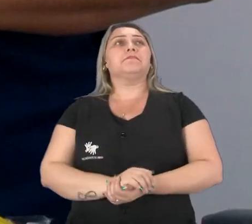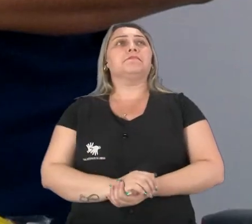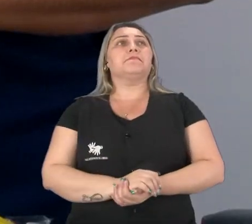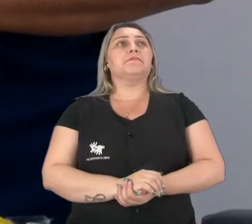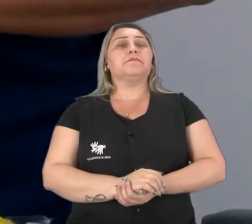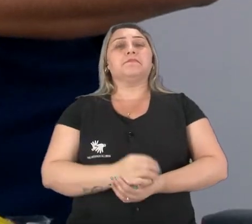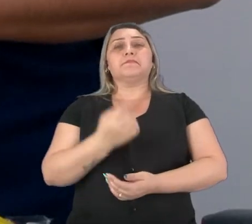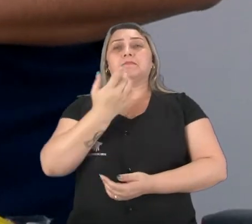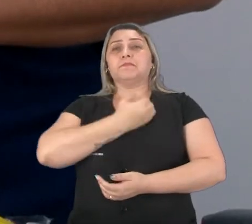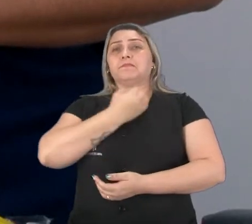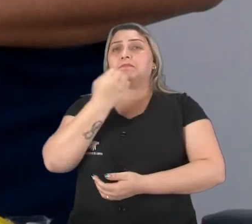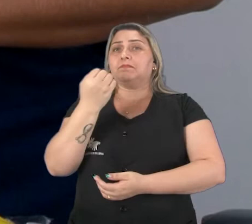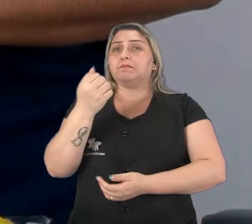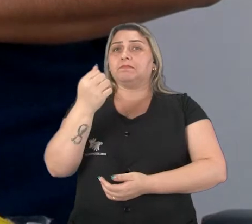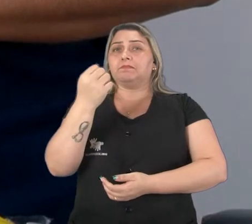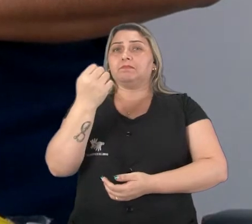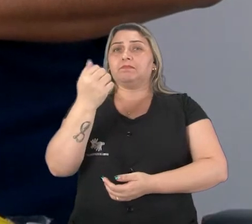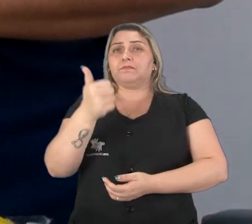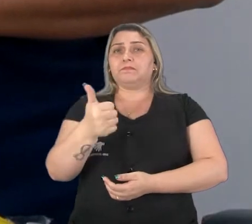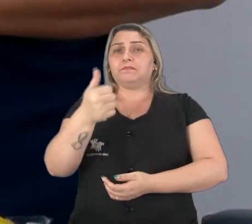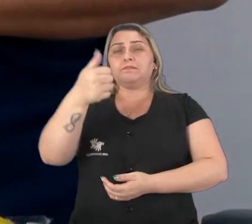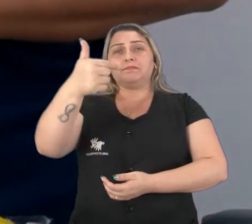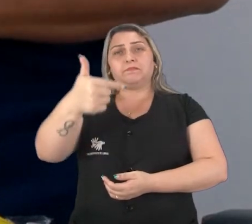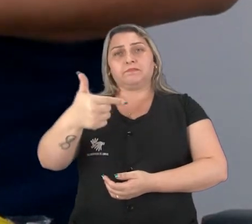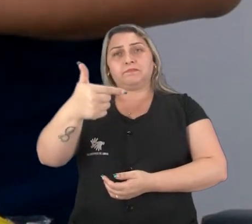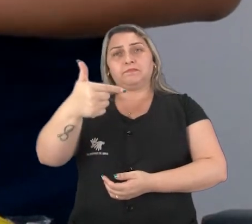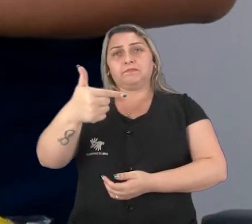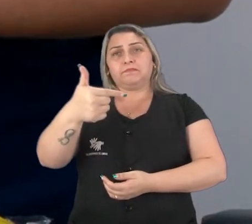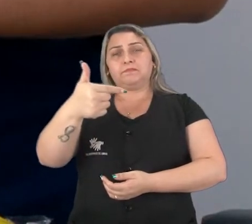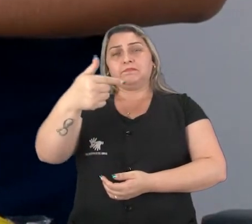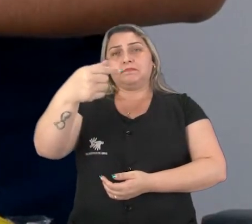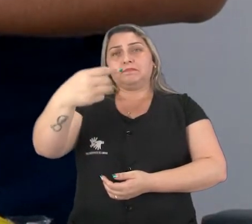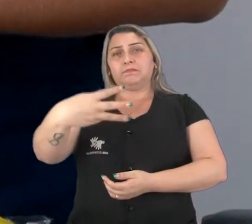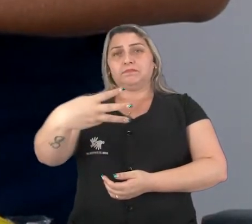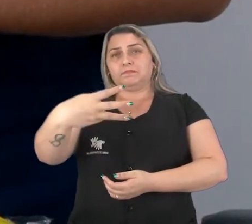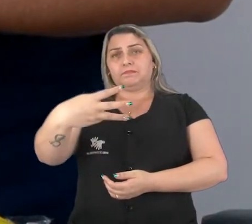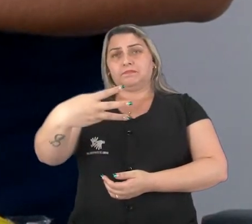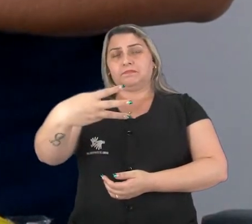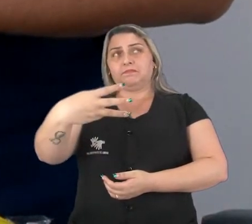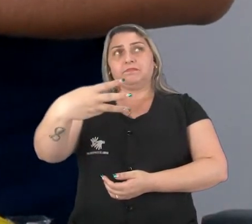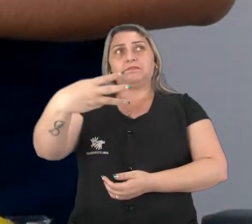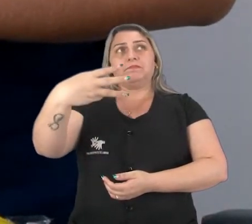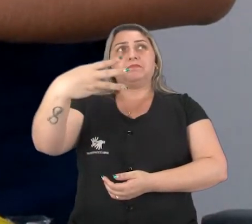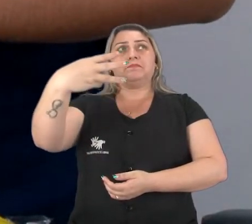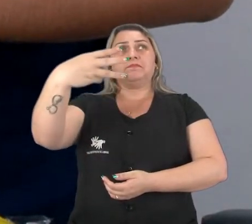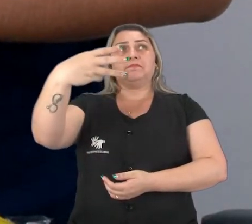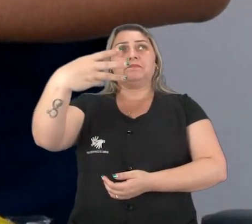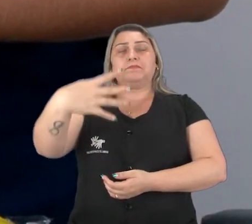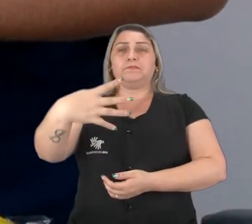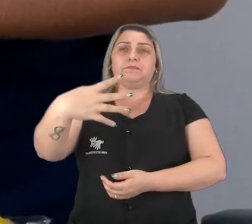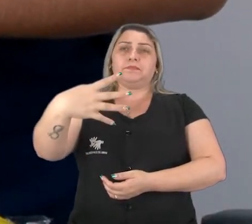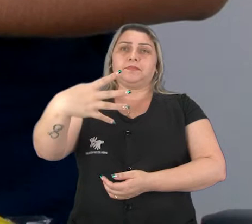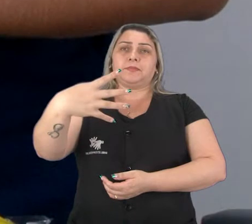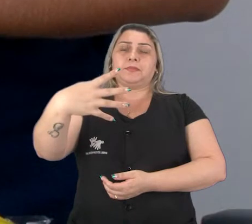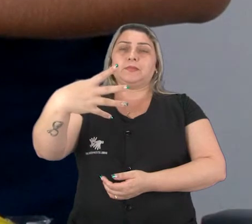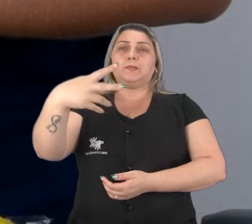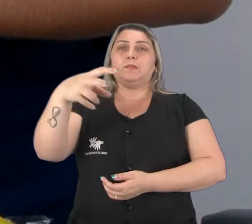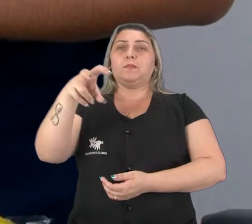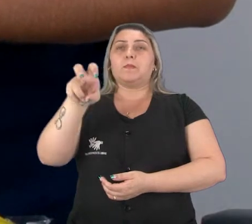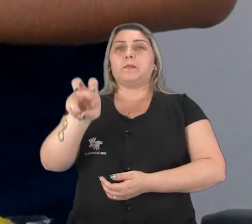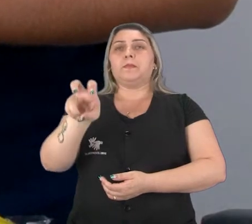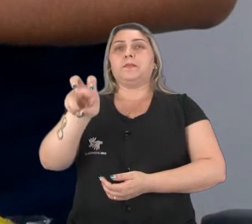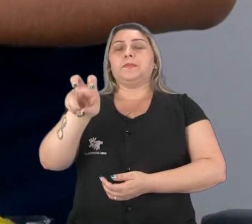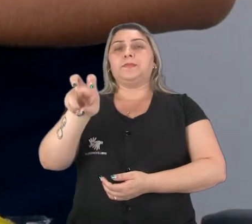controle aparece o número 1, o 2, número 3, o